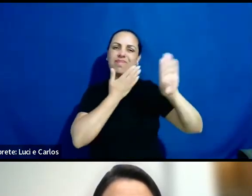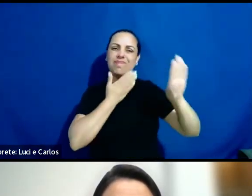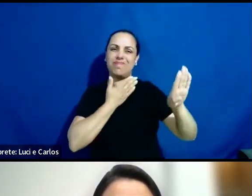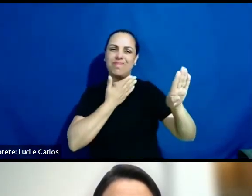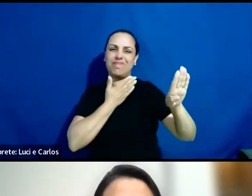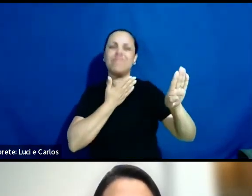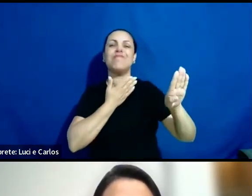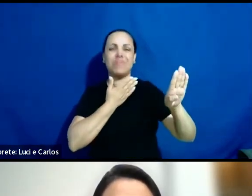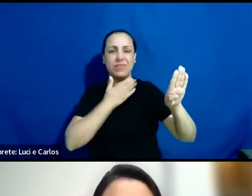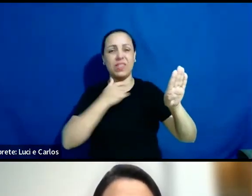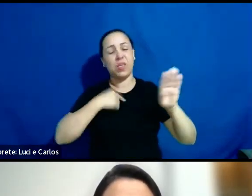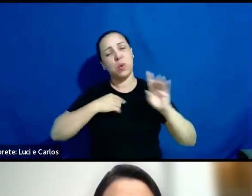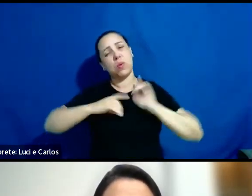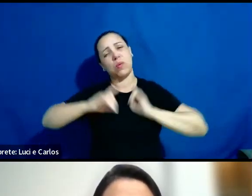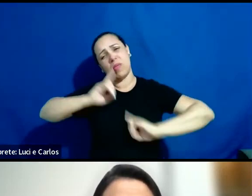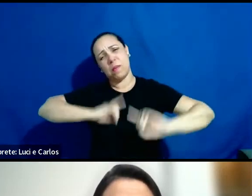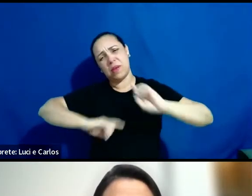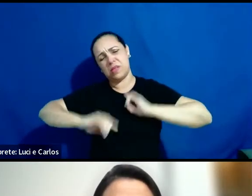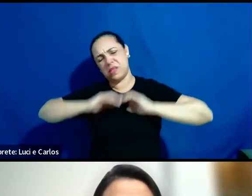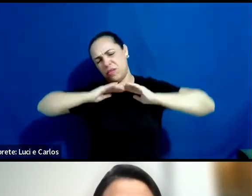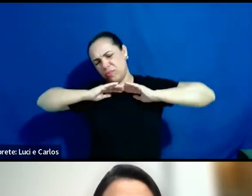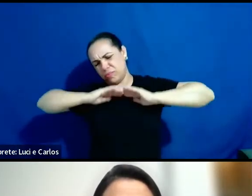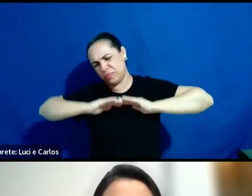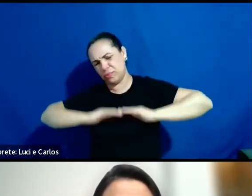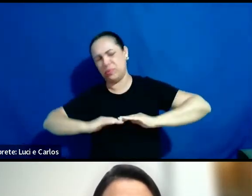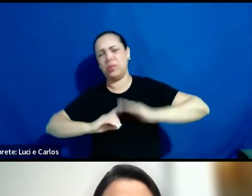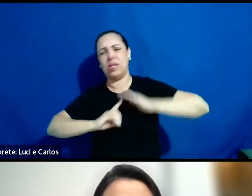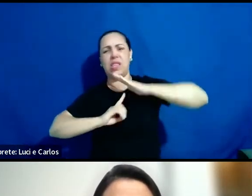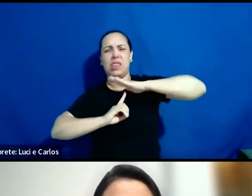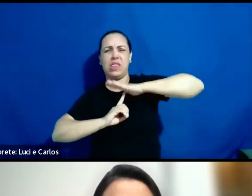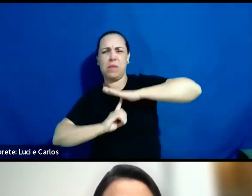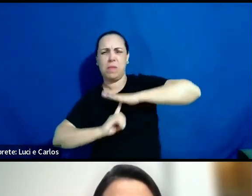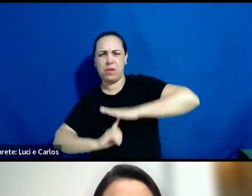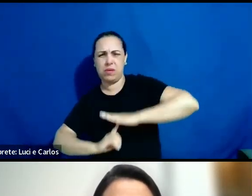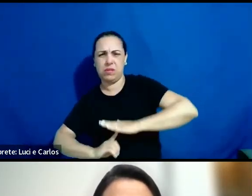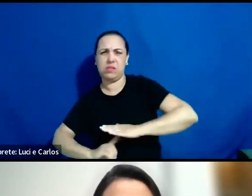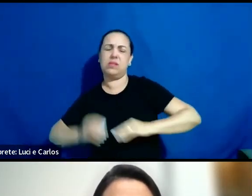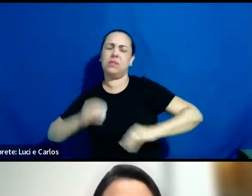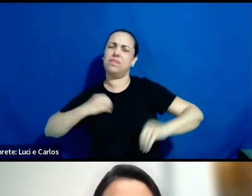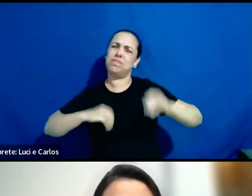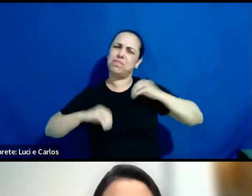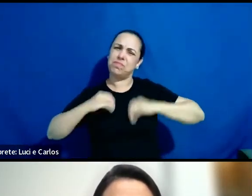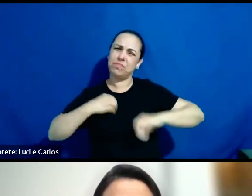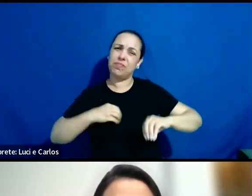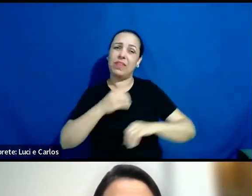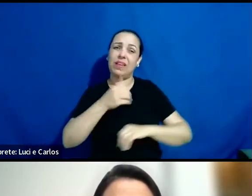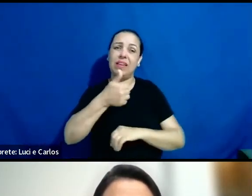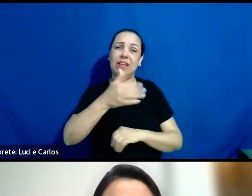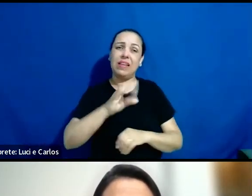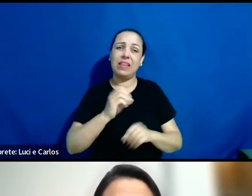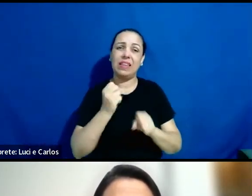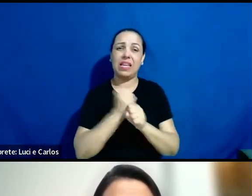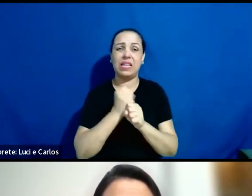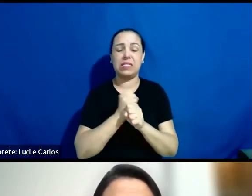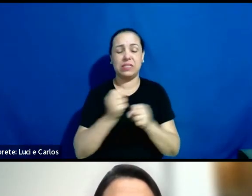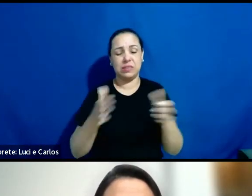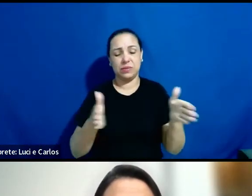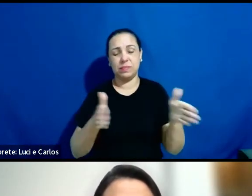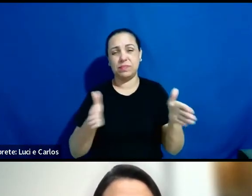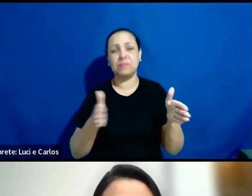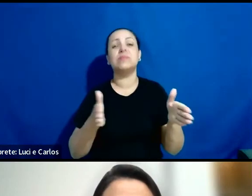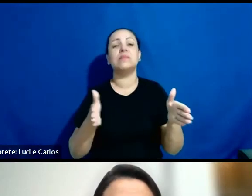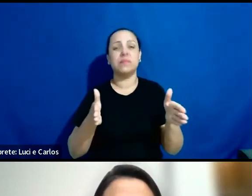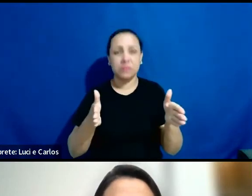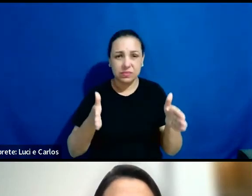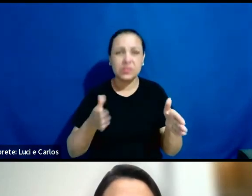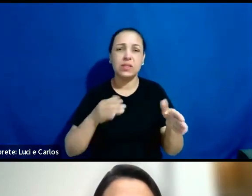mais eu ia sair do quadro de depressão. E Deus foi tão bom que apareceu uma pessoa na minha casa